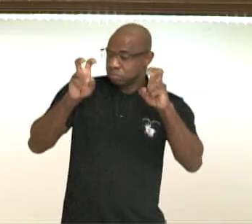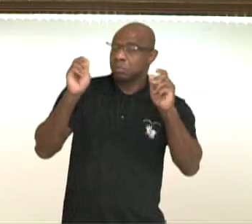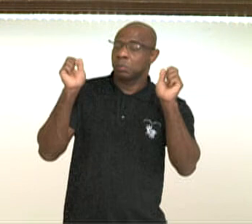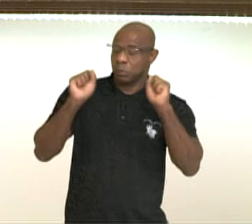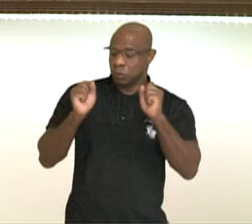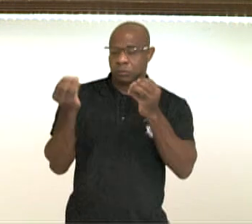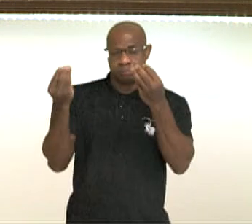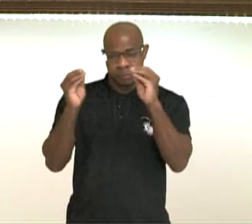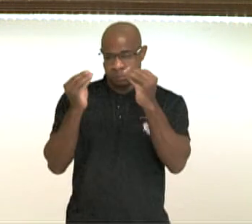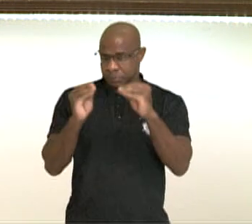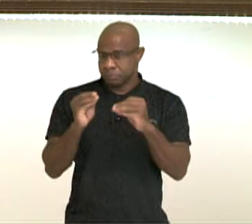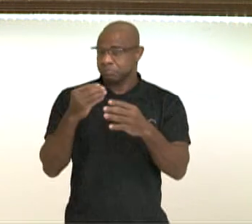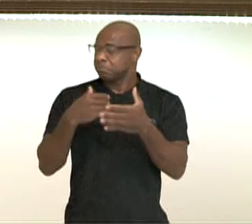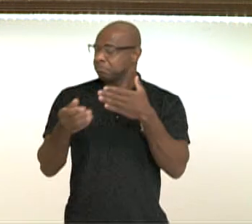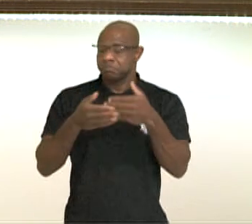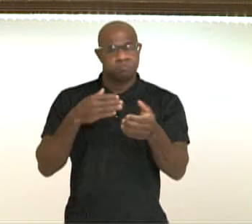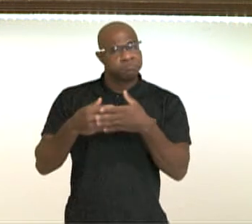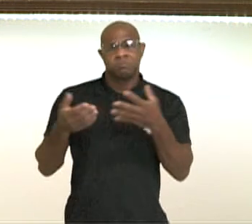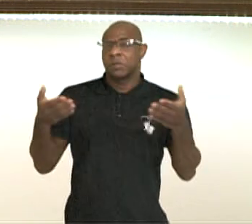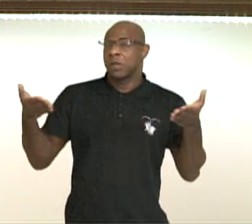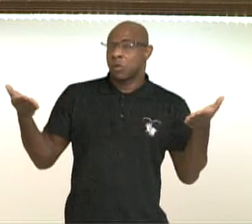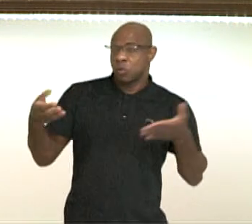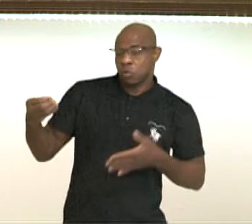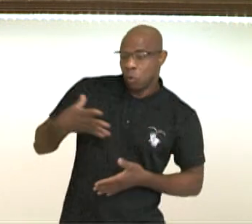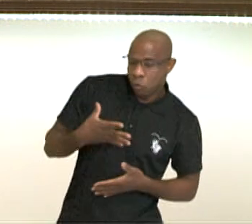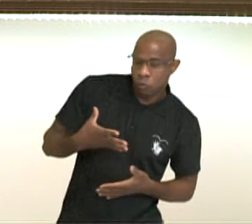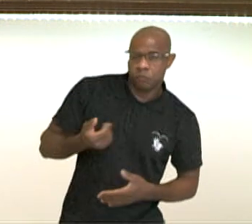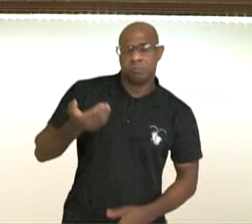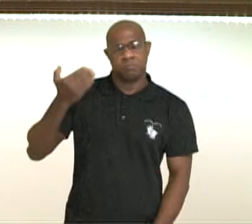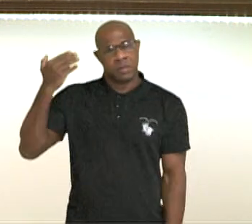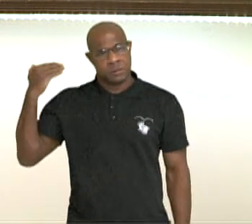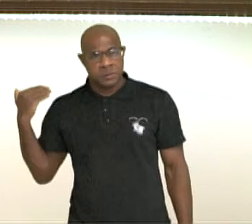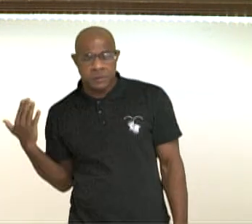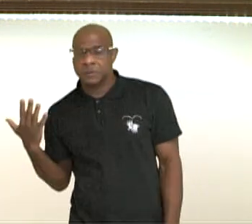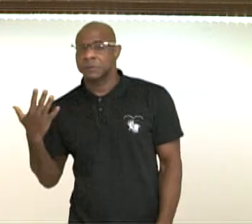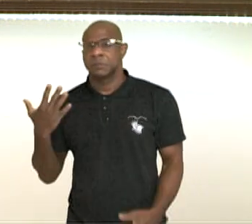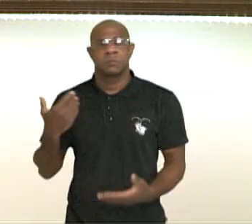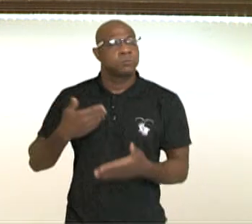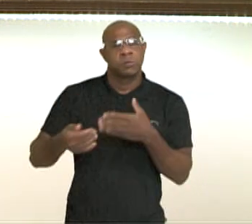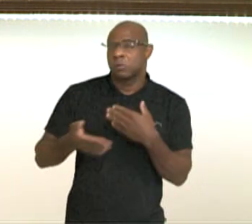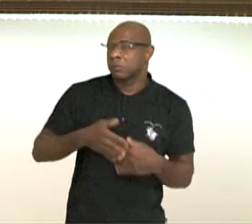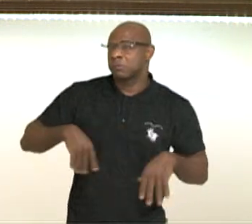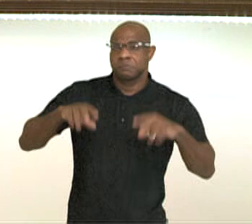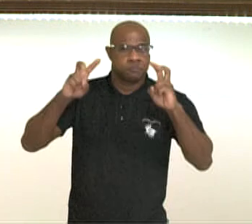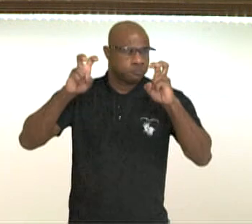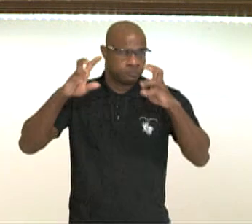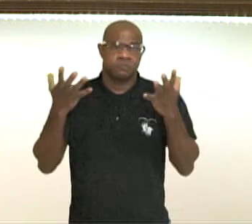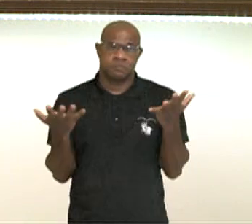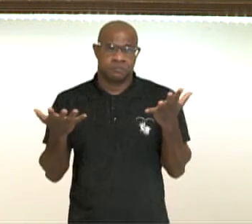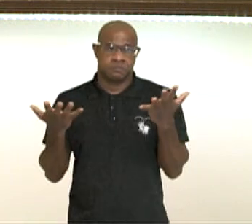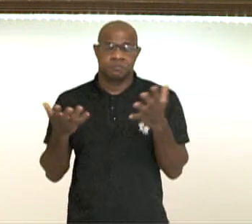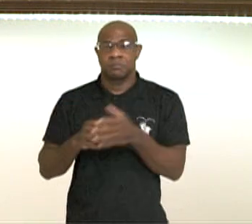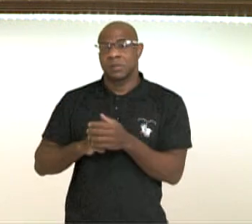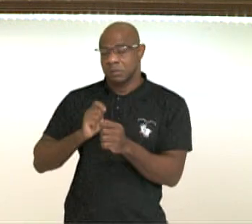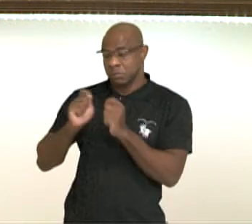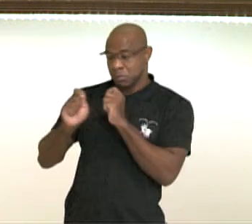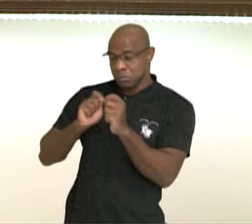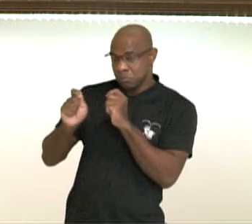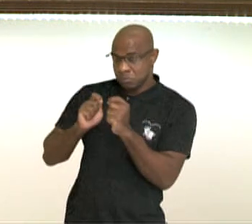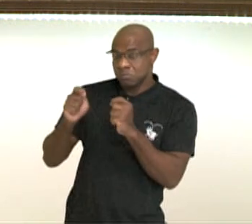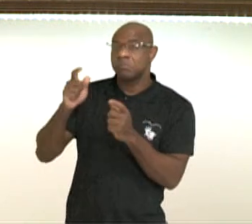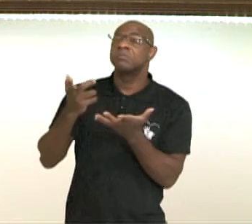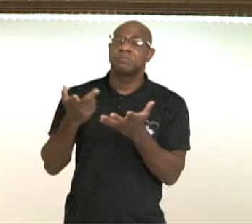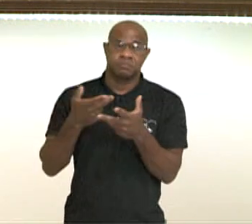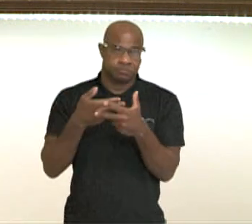ser. Podem ser assuntos atuais, podem ser assuntos do passado, não tem problema nenhum. Matéria para reportagem,